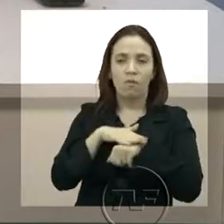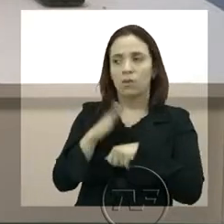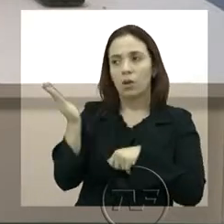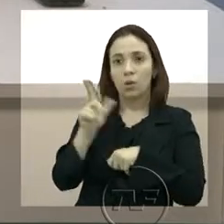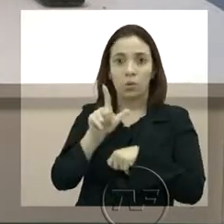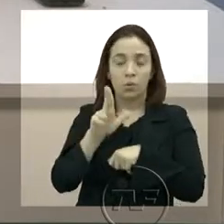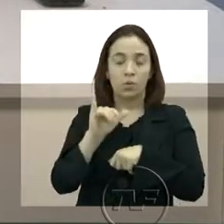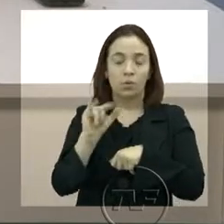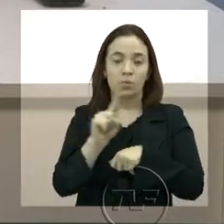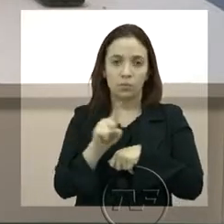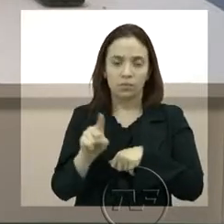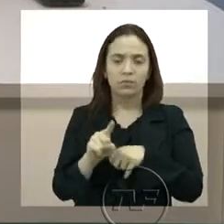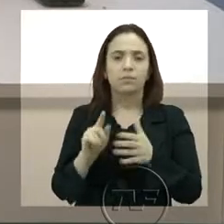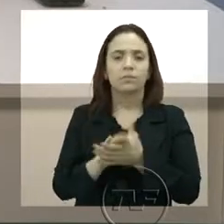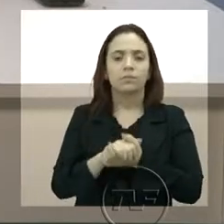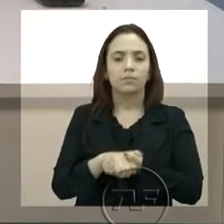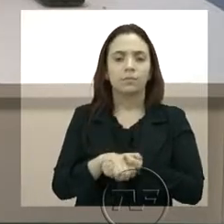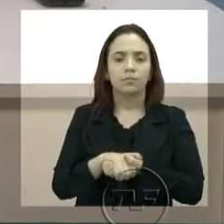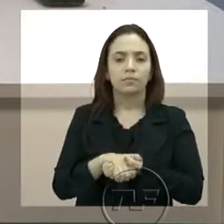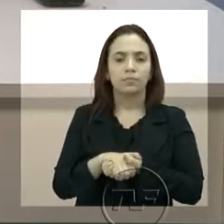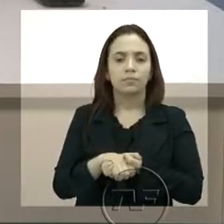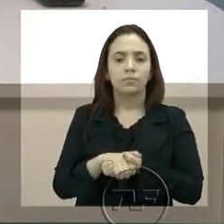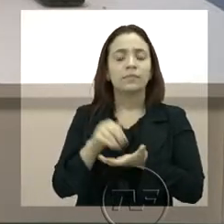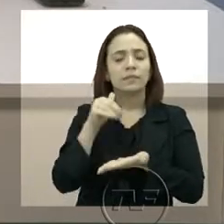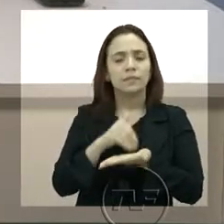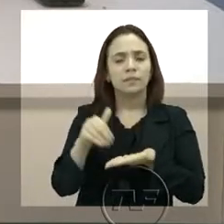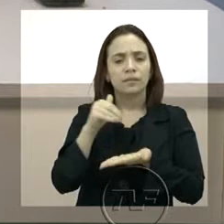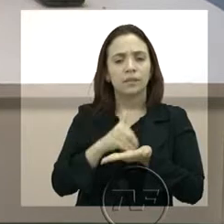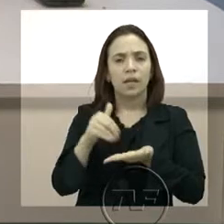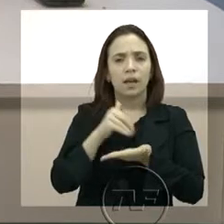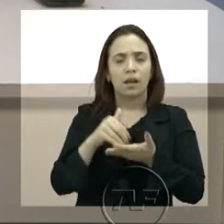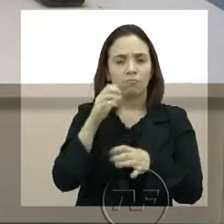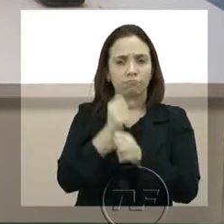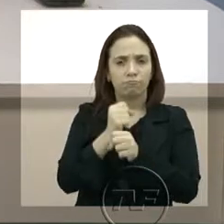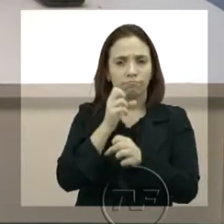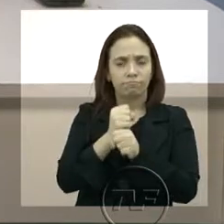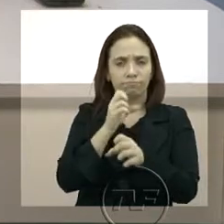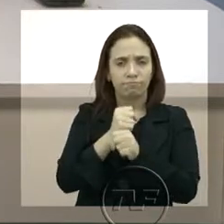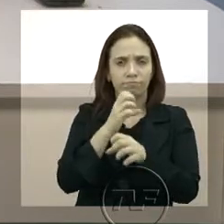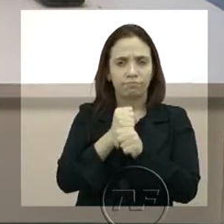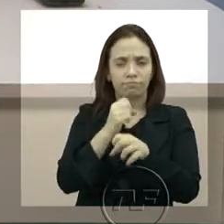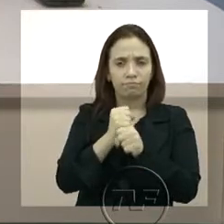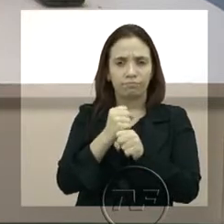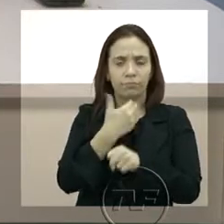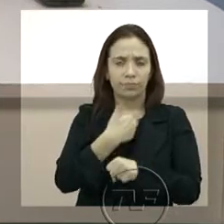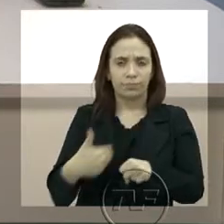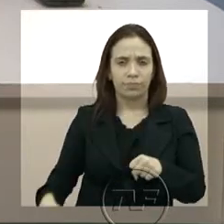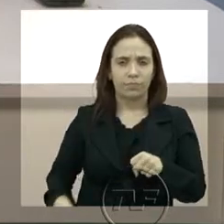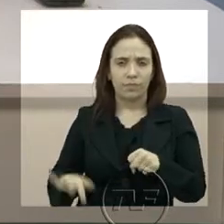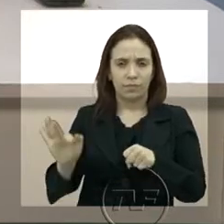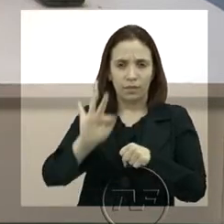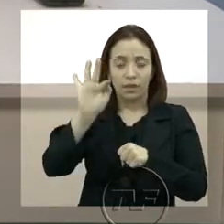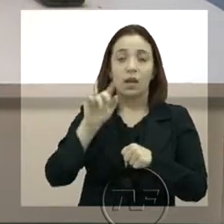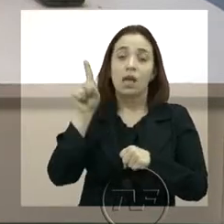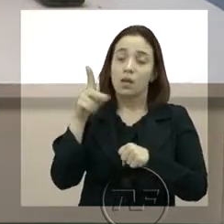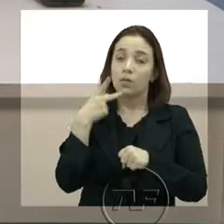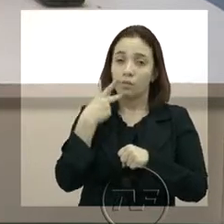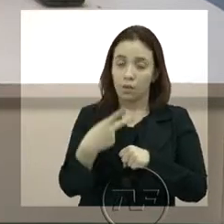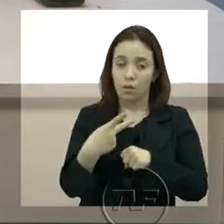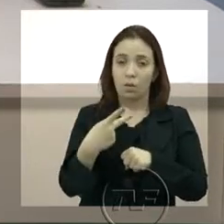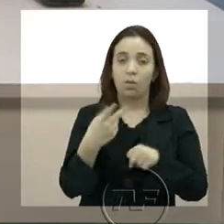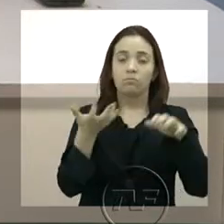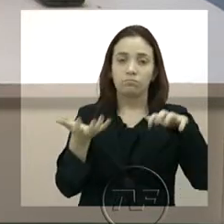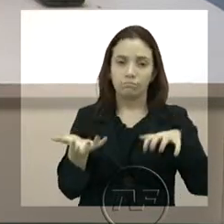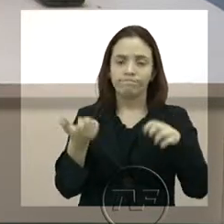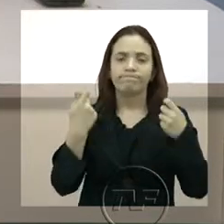Barbosa. Luiz Cláudio Ferreira Barbosa, o secretário do Tesouro Nacional, Mansueto Almeida, afirmou que o